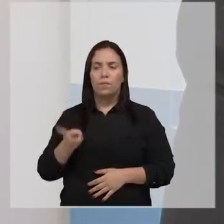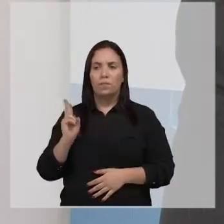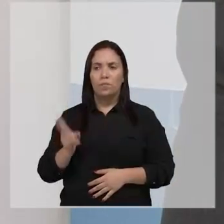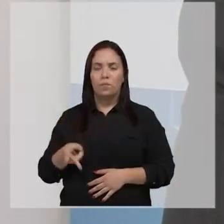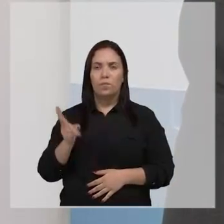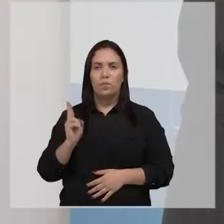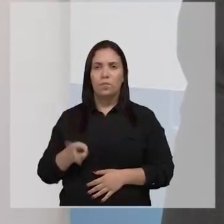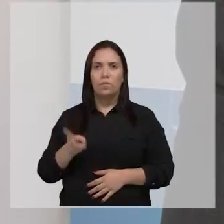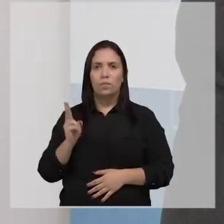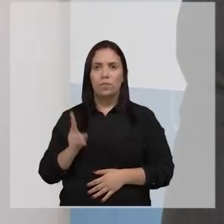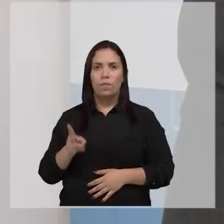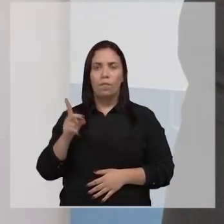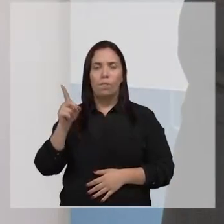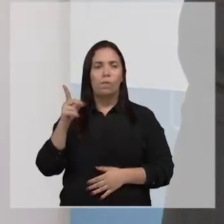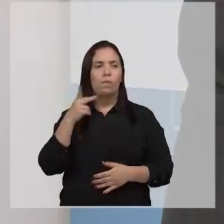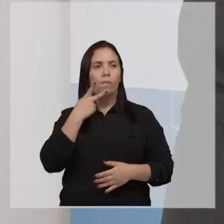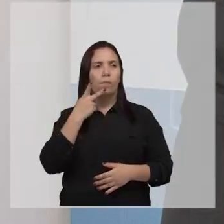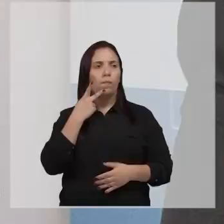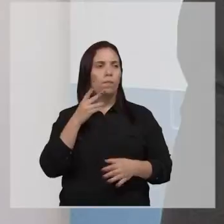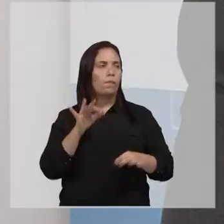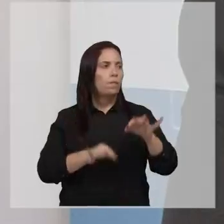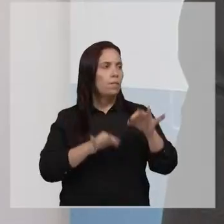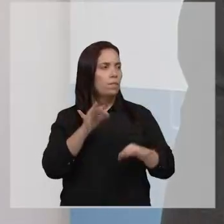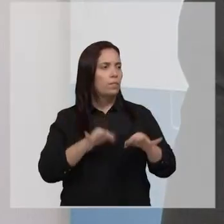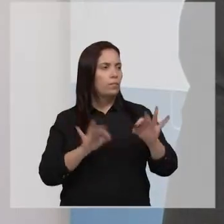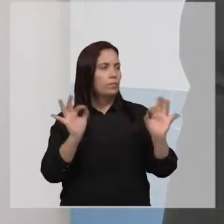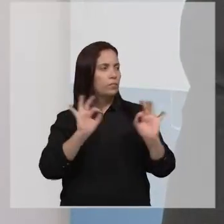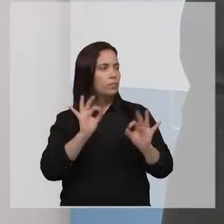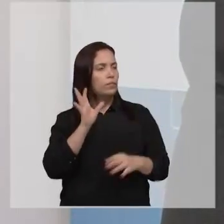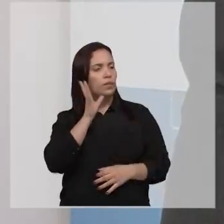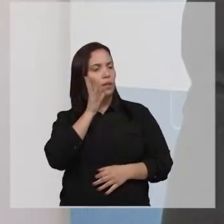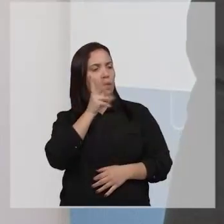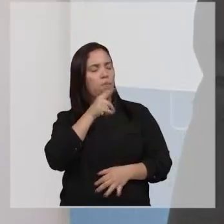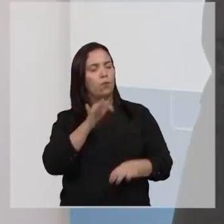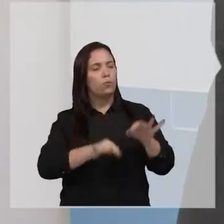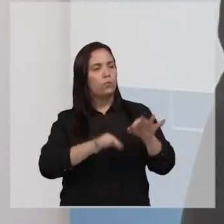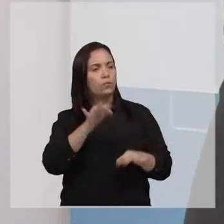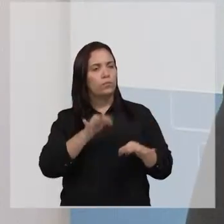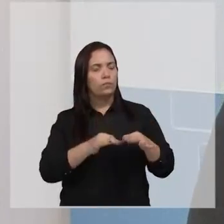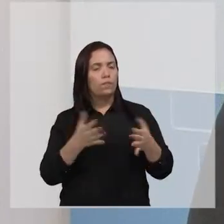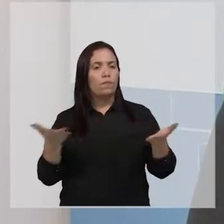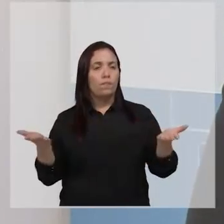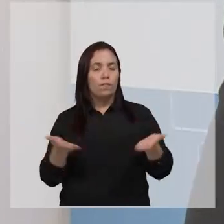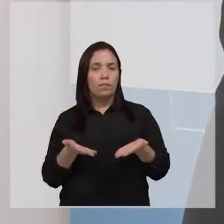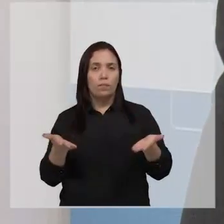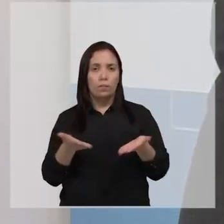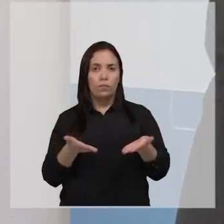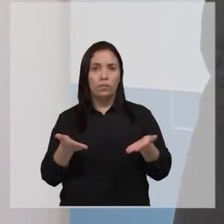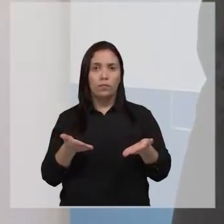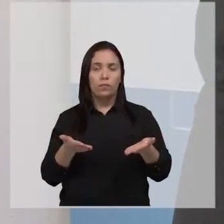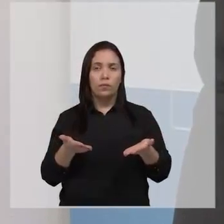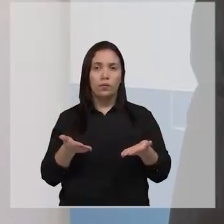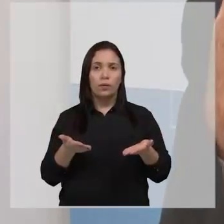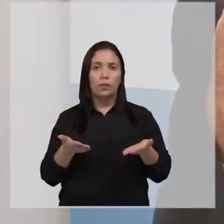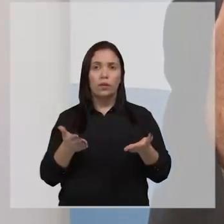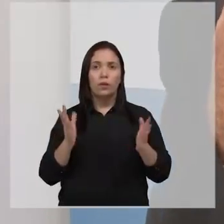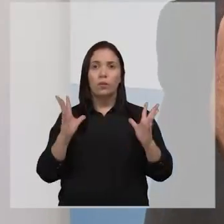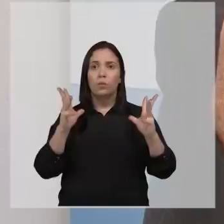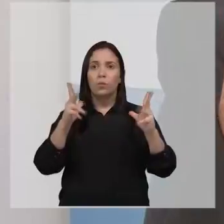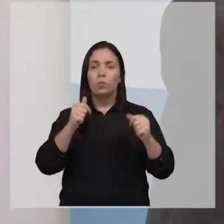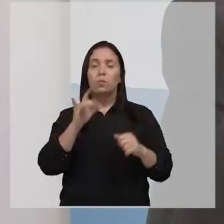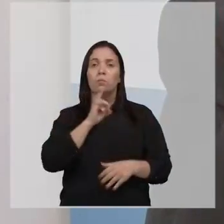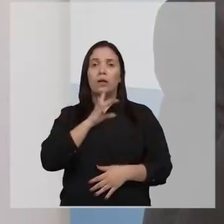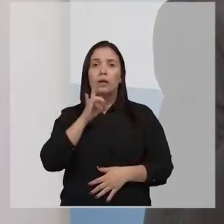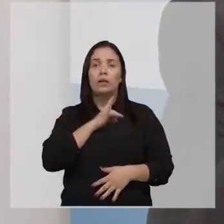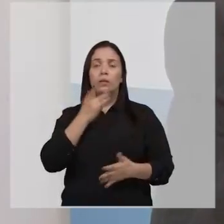fórum da impunidade, porque não julga ninguém, demorava a julgar, ele passou a ser o fórum de inquisição, como